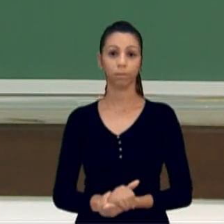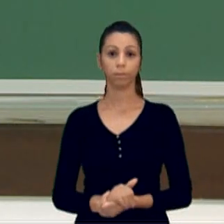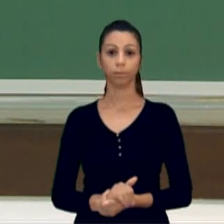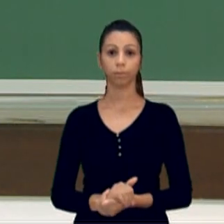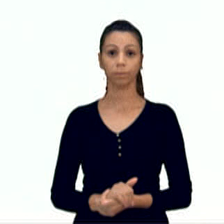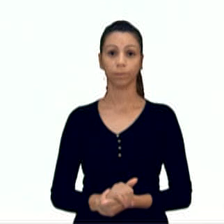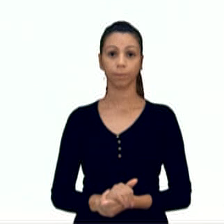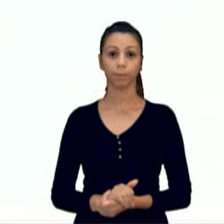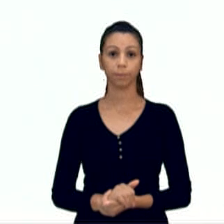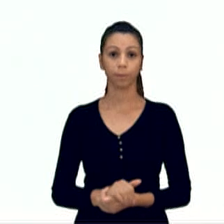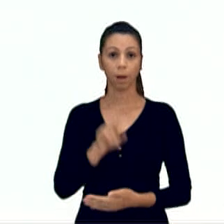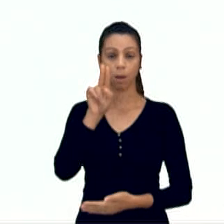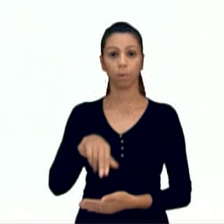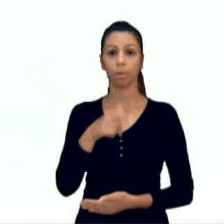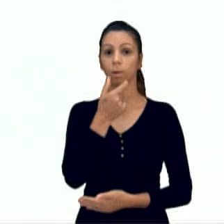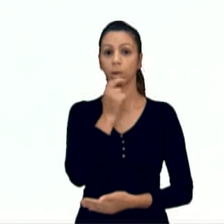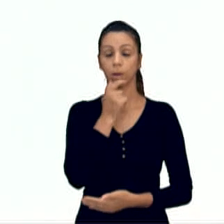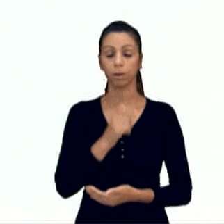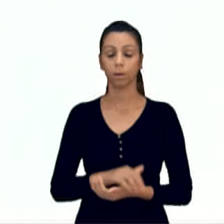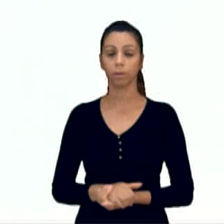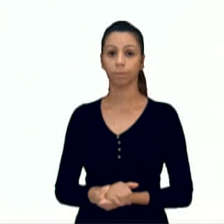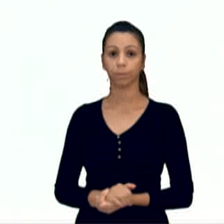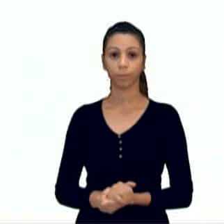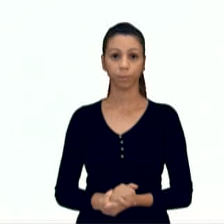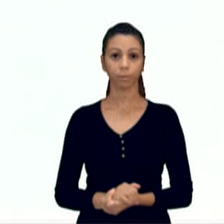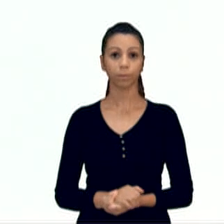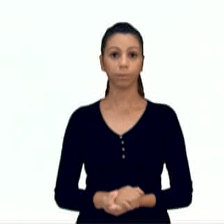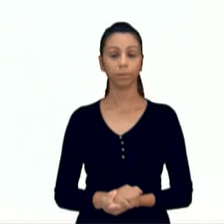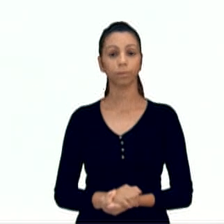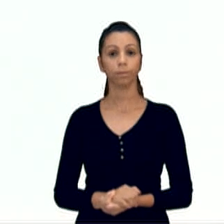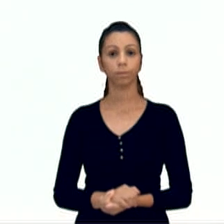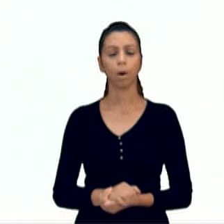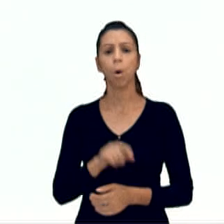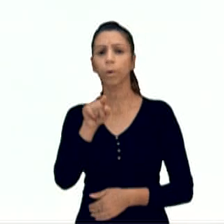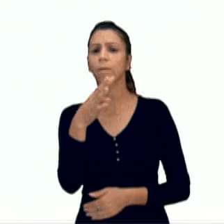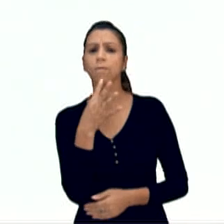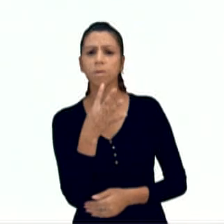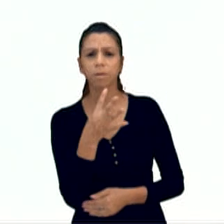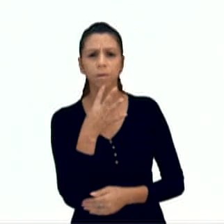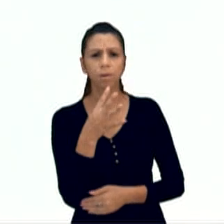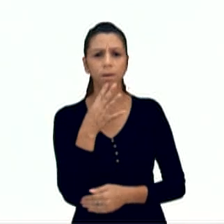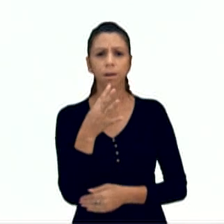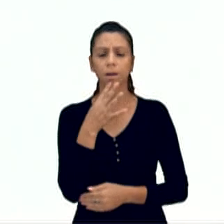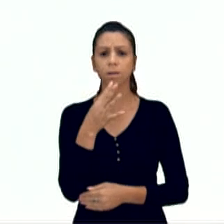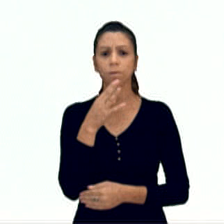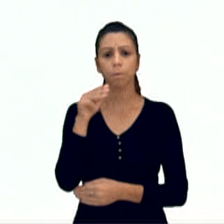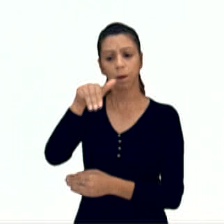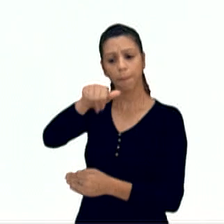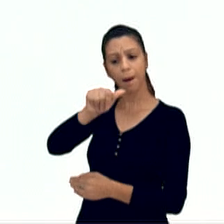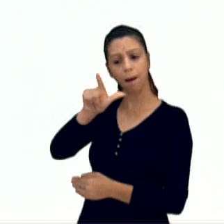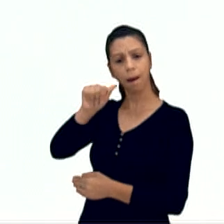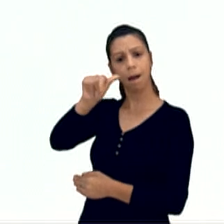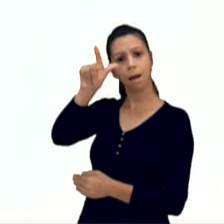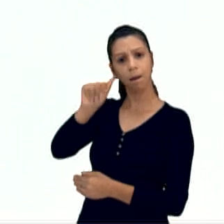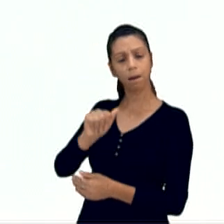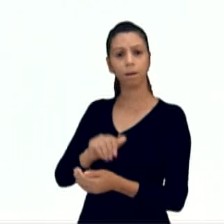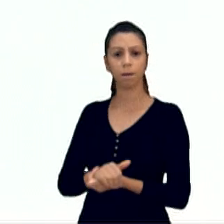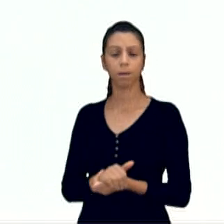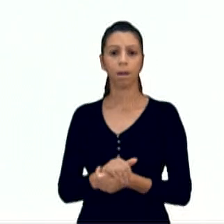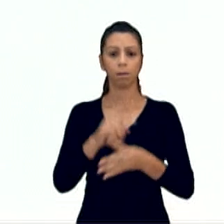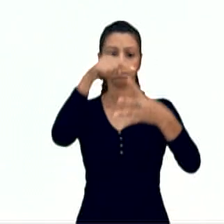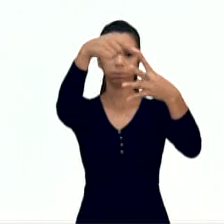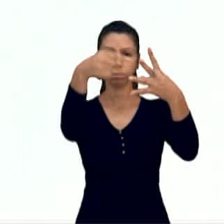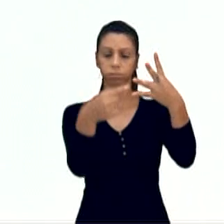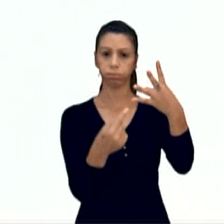What do you know about Malala? Então, o que você conhece sobre a Malala? O que você sabe sobre ela? Temos aí mais 4 opções, vocês